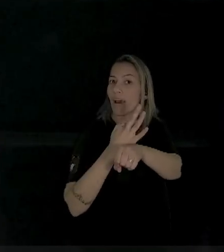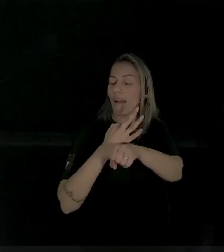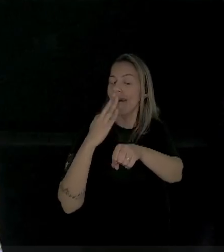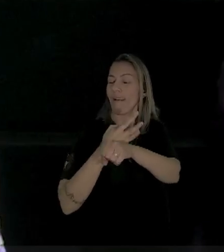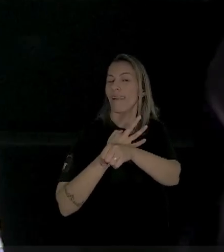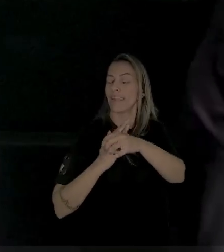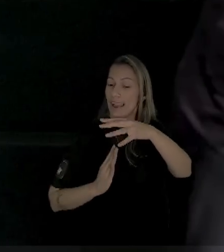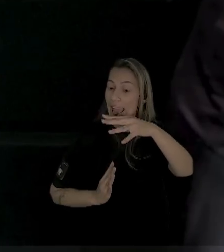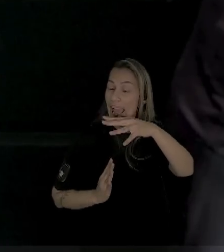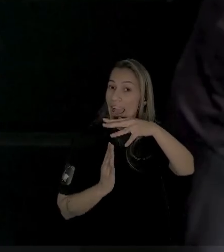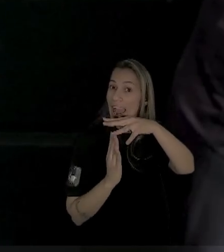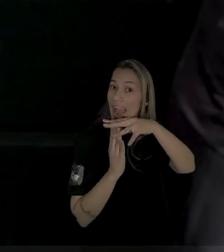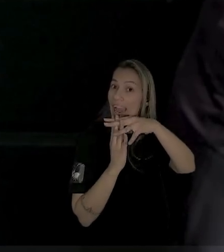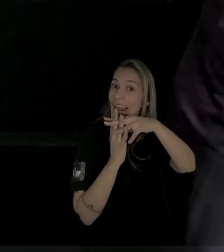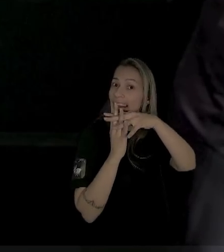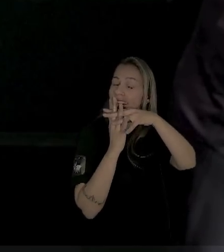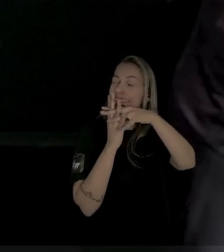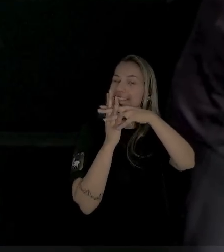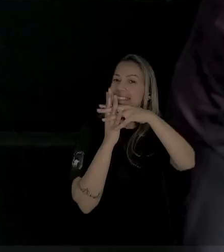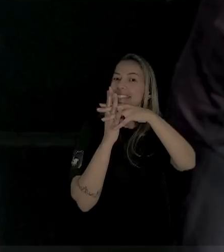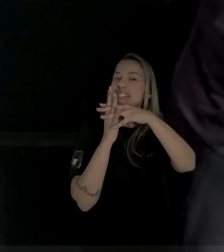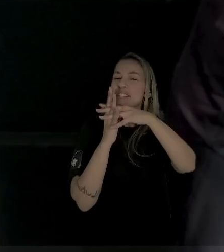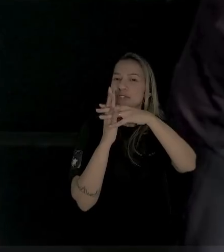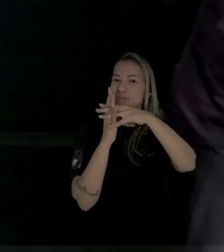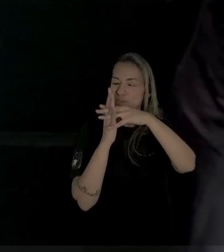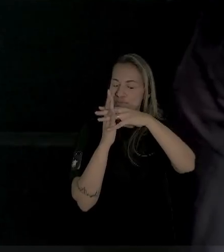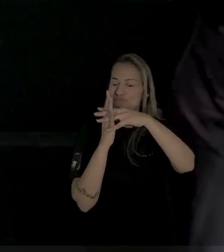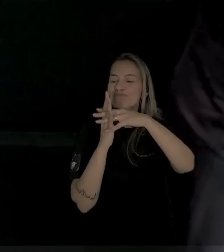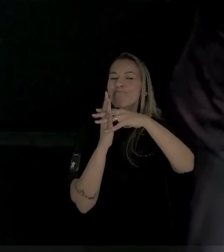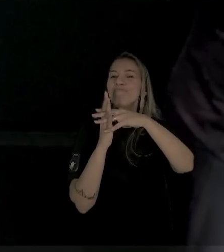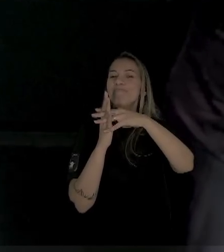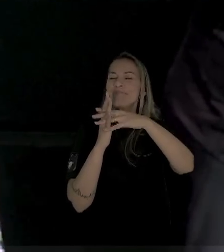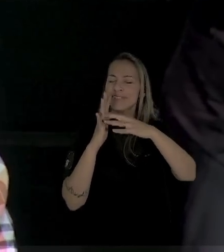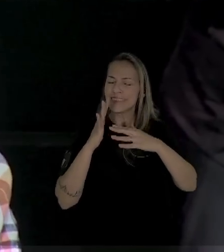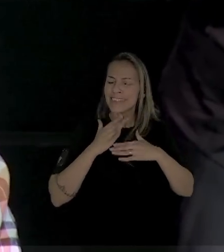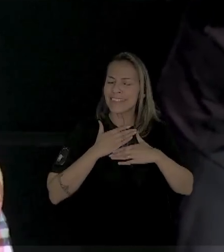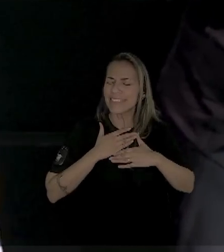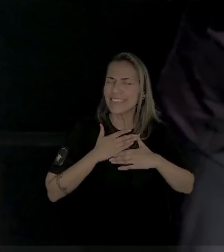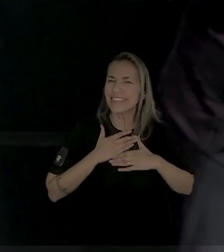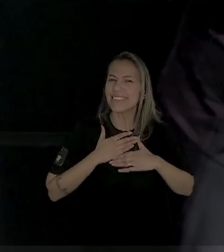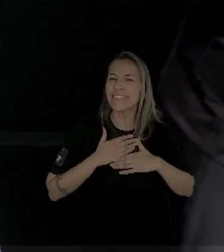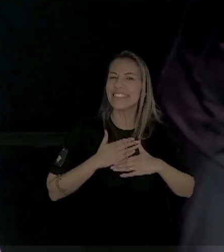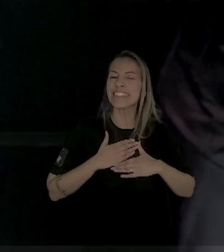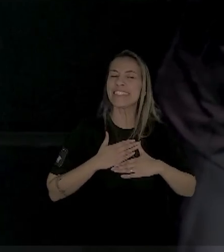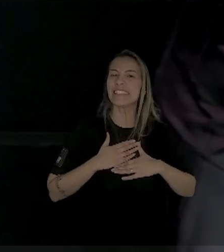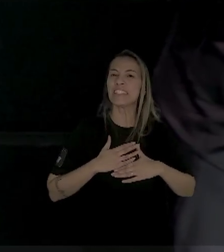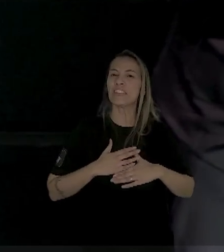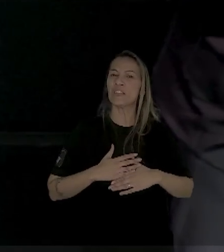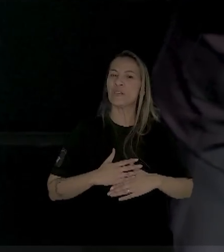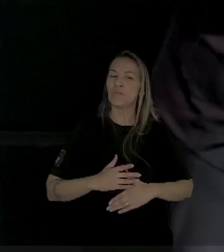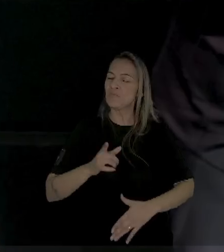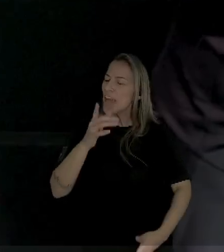Porque se o reino de Deus tem a ver com Deus, o vento não te ofende, o terremoto não te destrói e o fogo não te